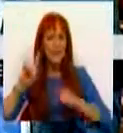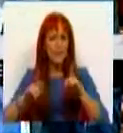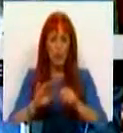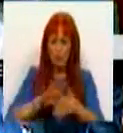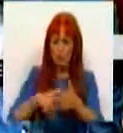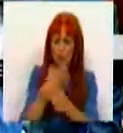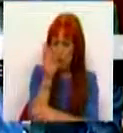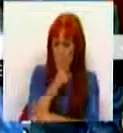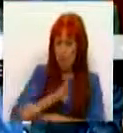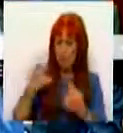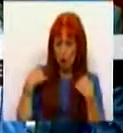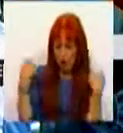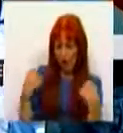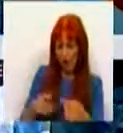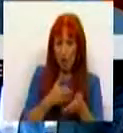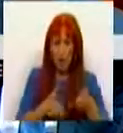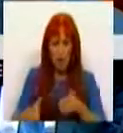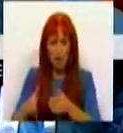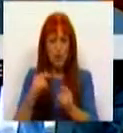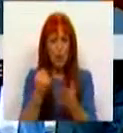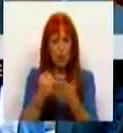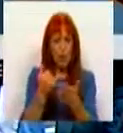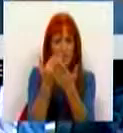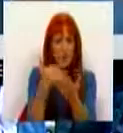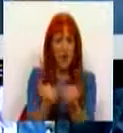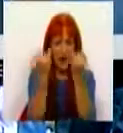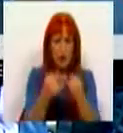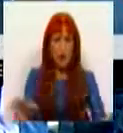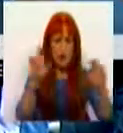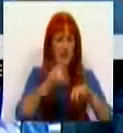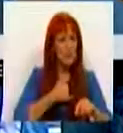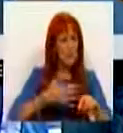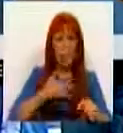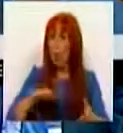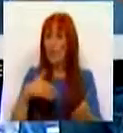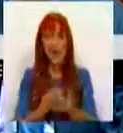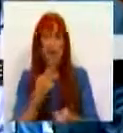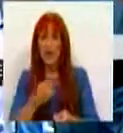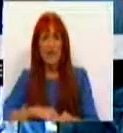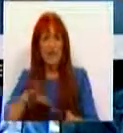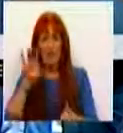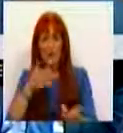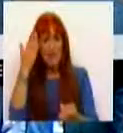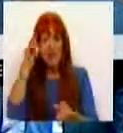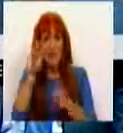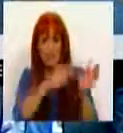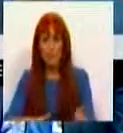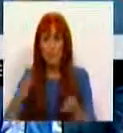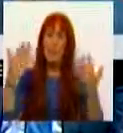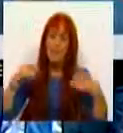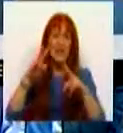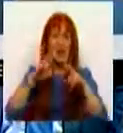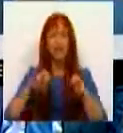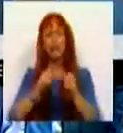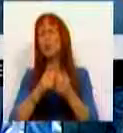os programas operacionais que temos estão orientados ao apoio à inovação do lado das empresas e não à reposição de capacidade produtiva. Mas